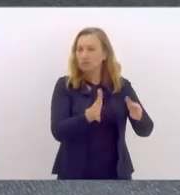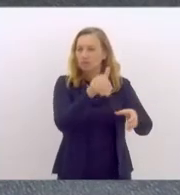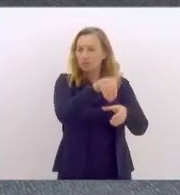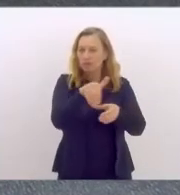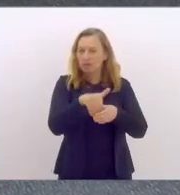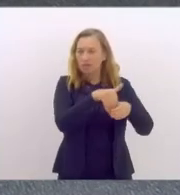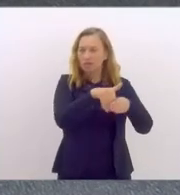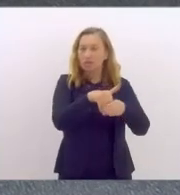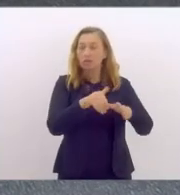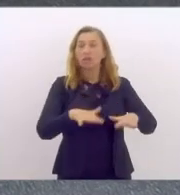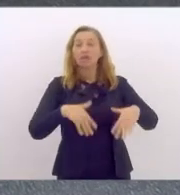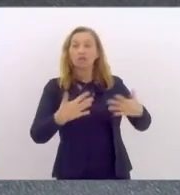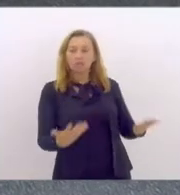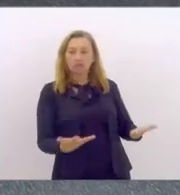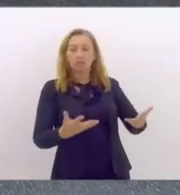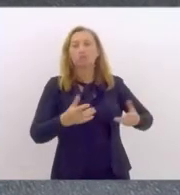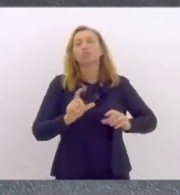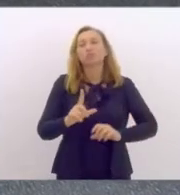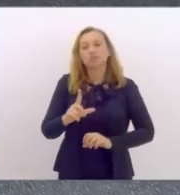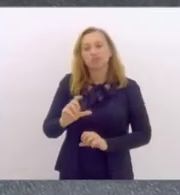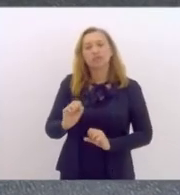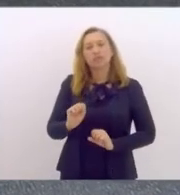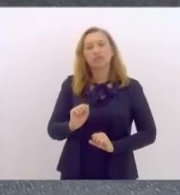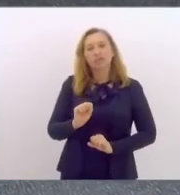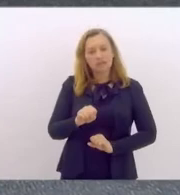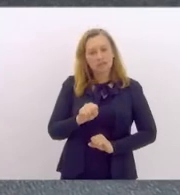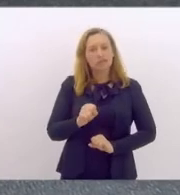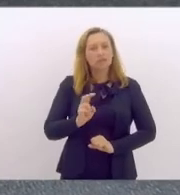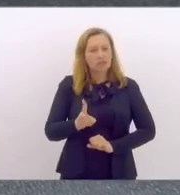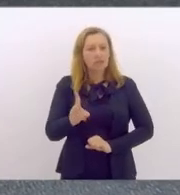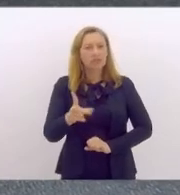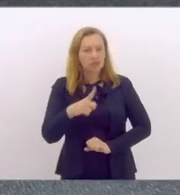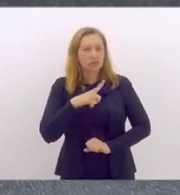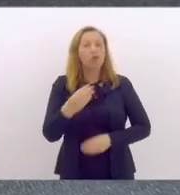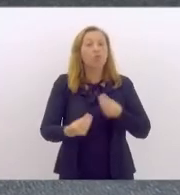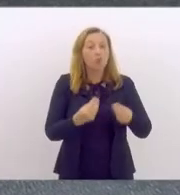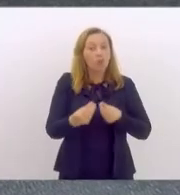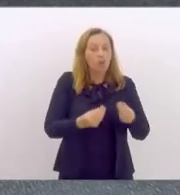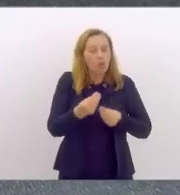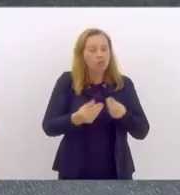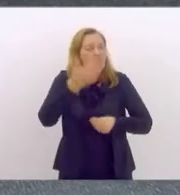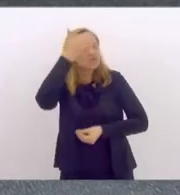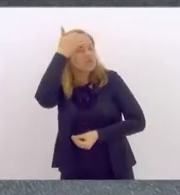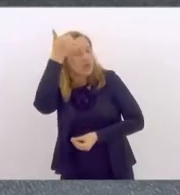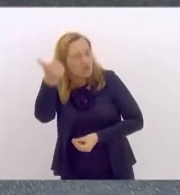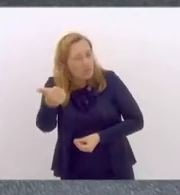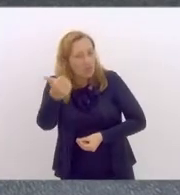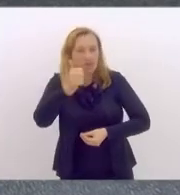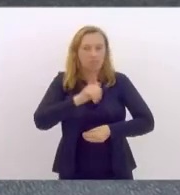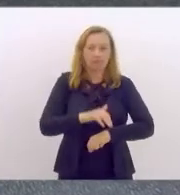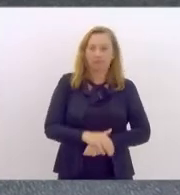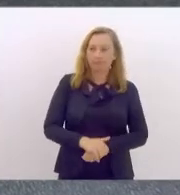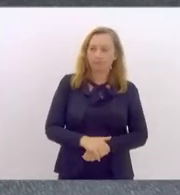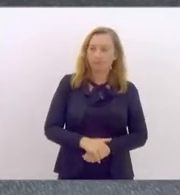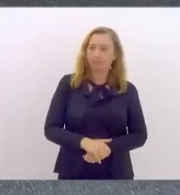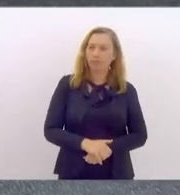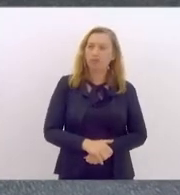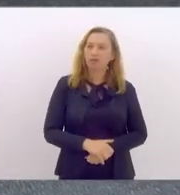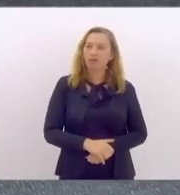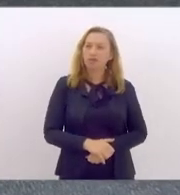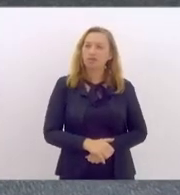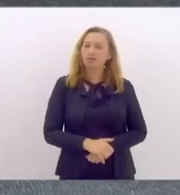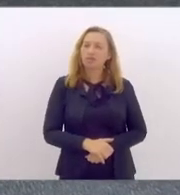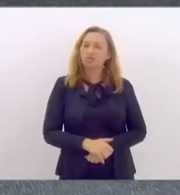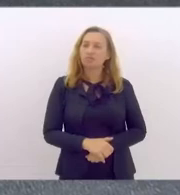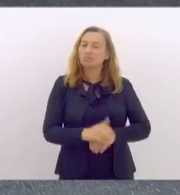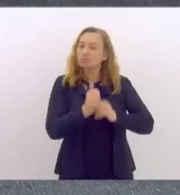então há como sempre saber com a devida devido